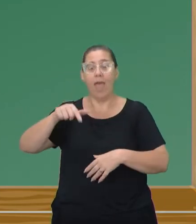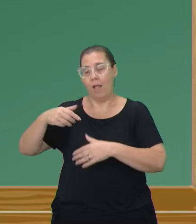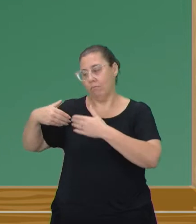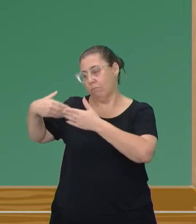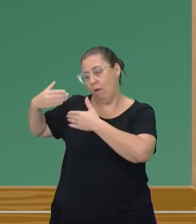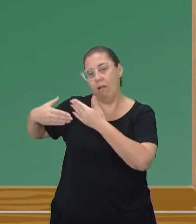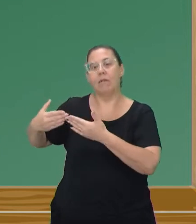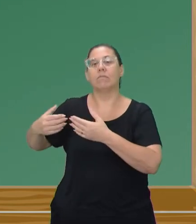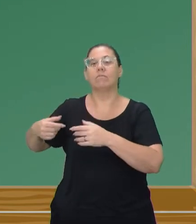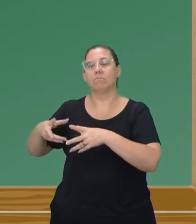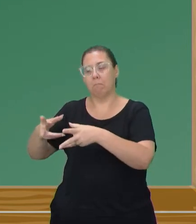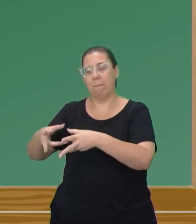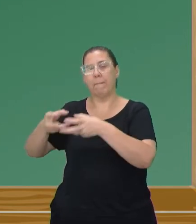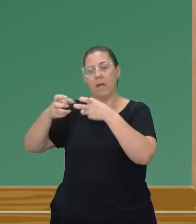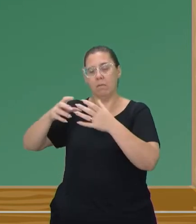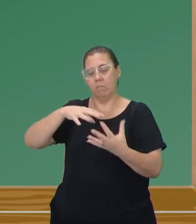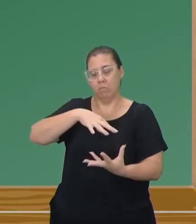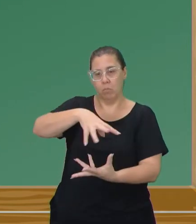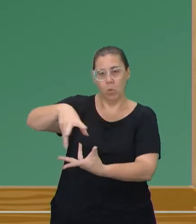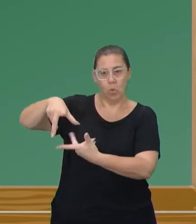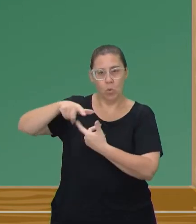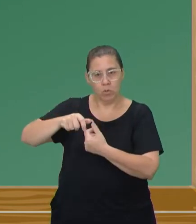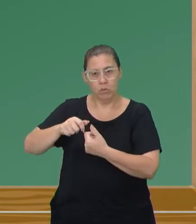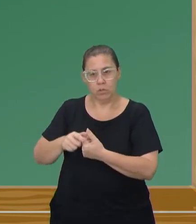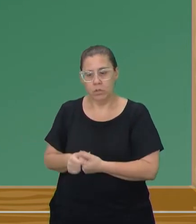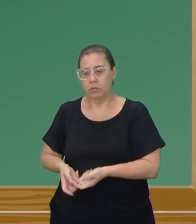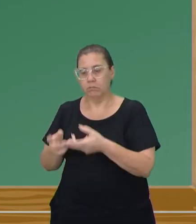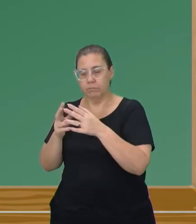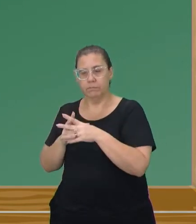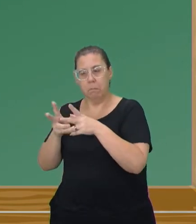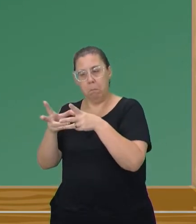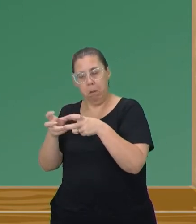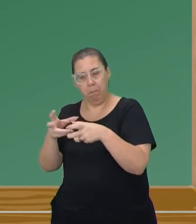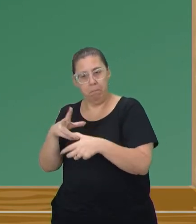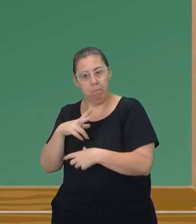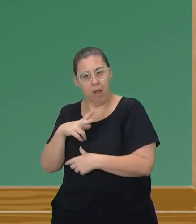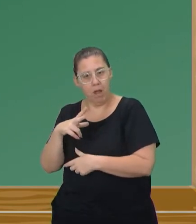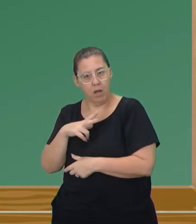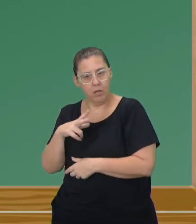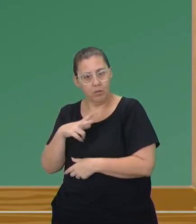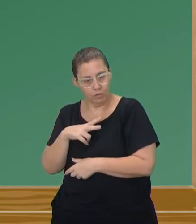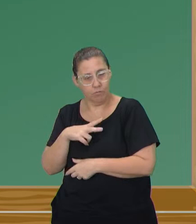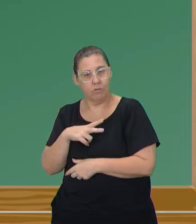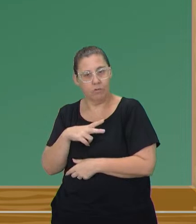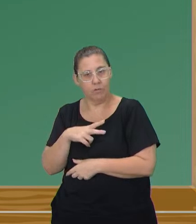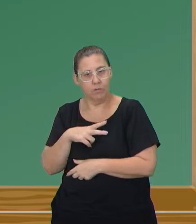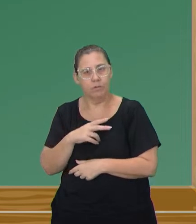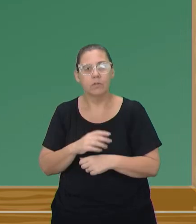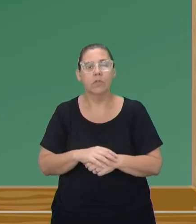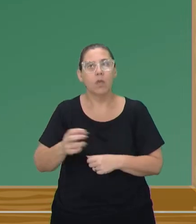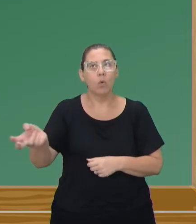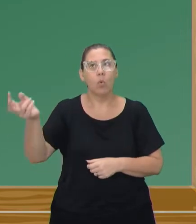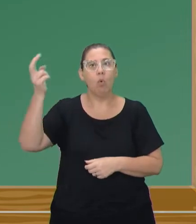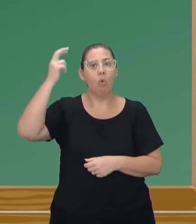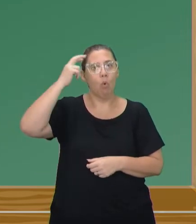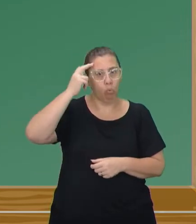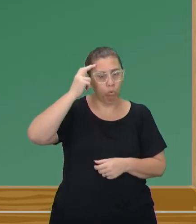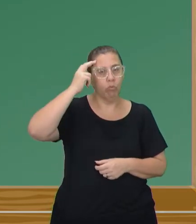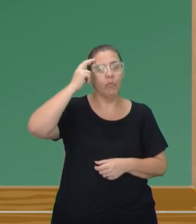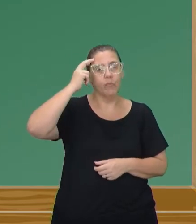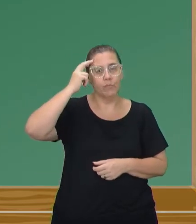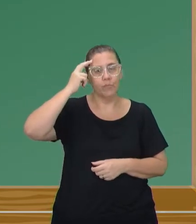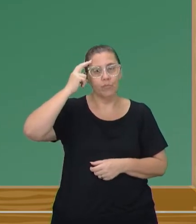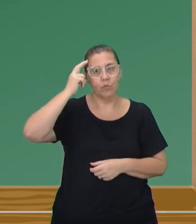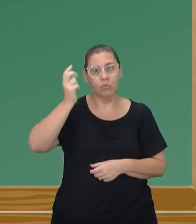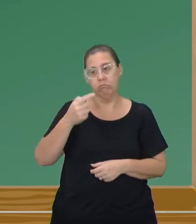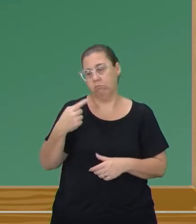a observar o mundo desde a perspectiva particular do povo e da cultura a que